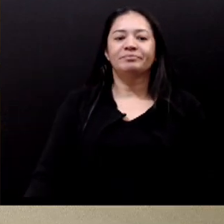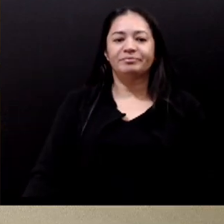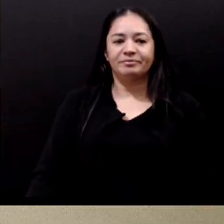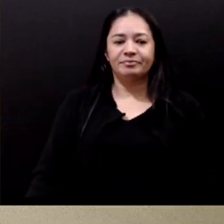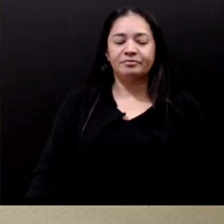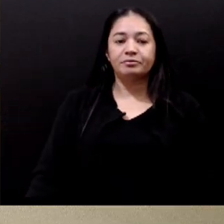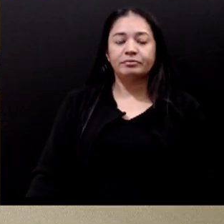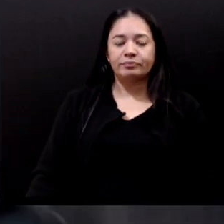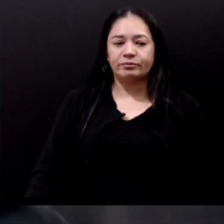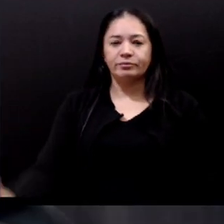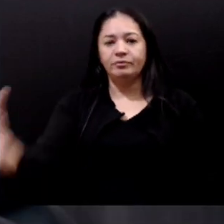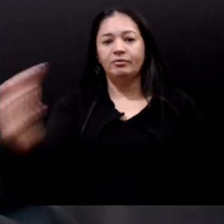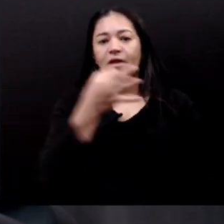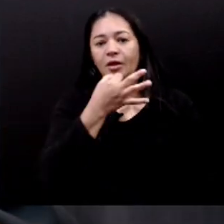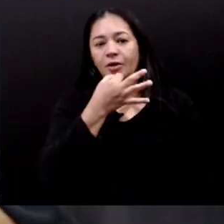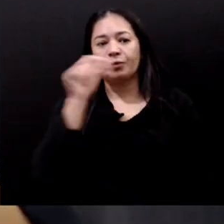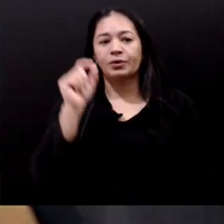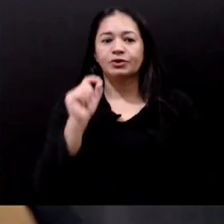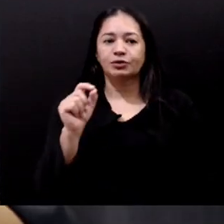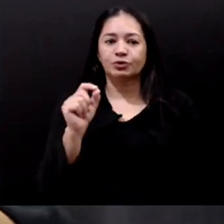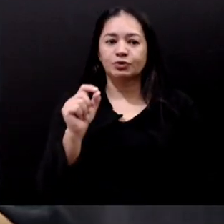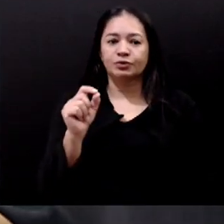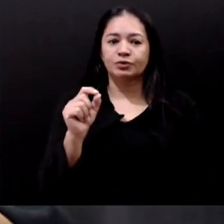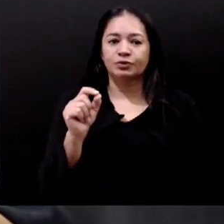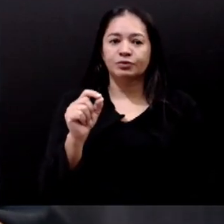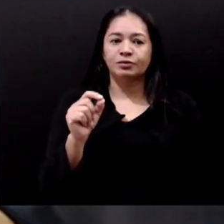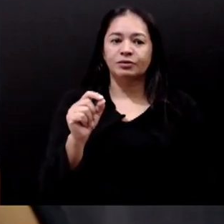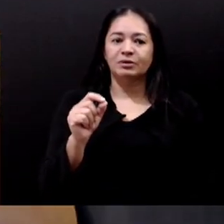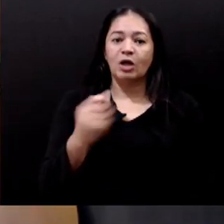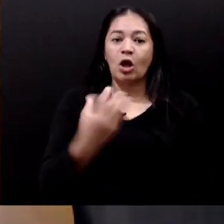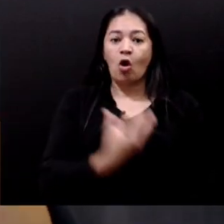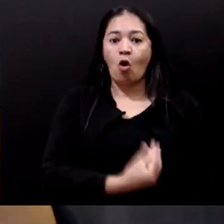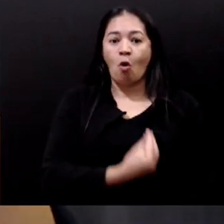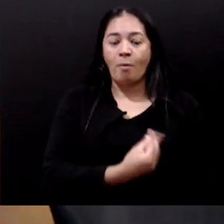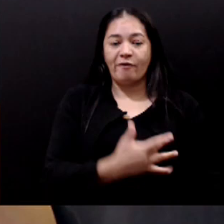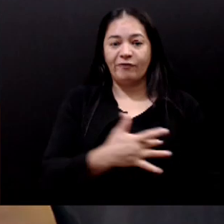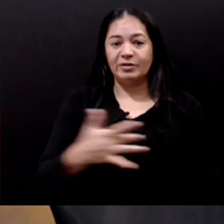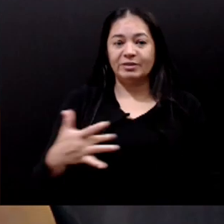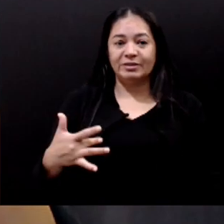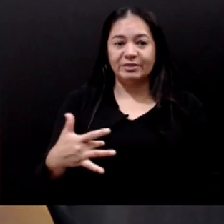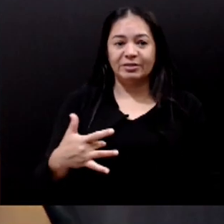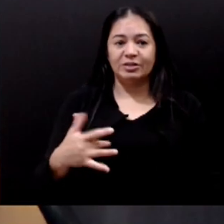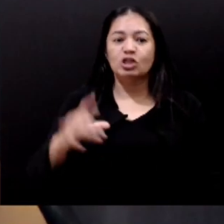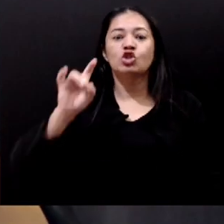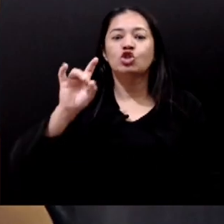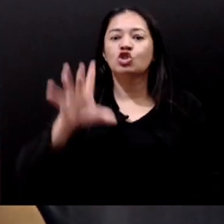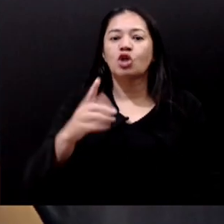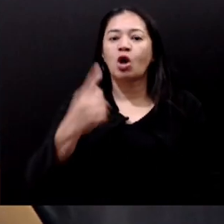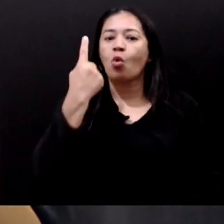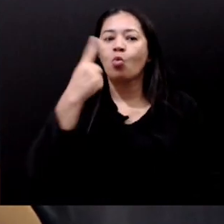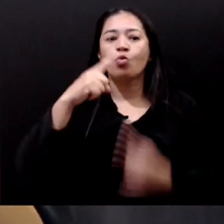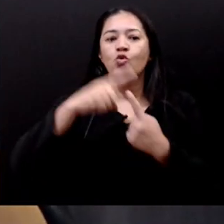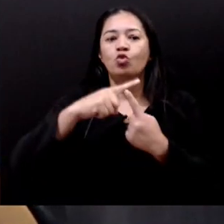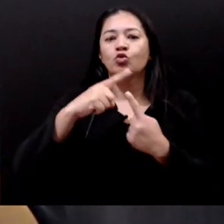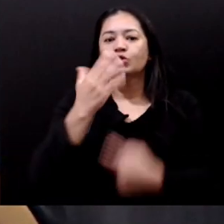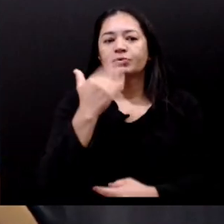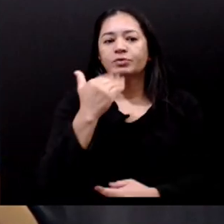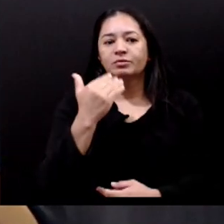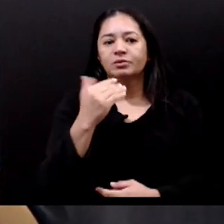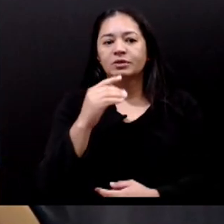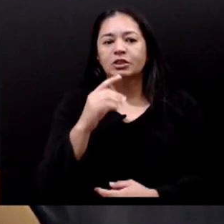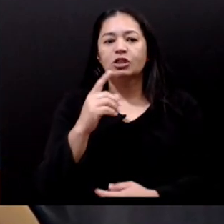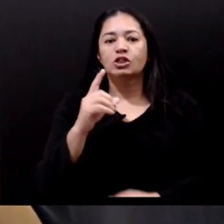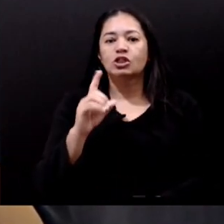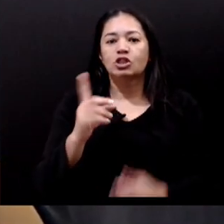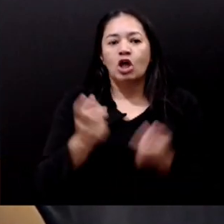não tem como você ter uma vida saudável tendo só uma alimentação saudável que é baseada 100% no controle de tudo que